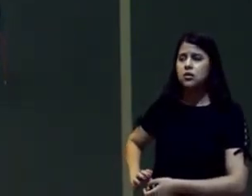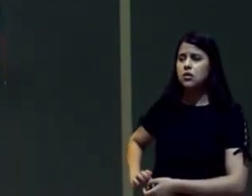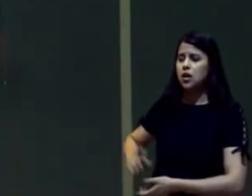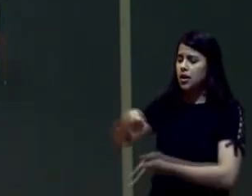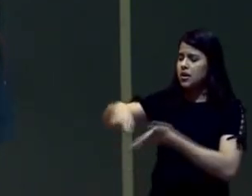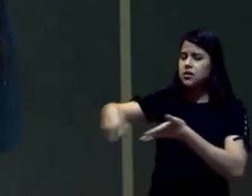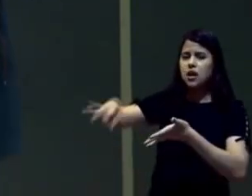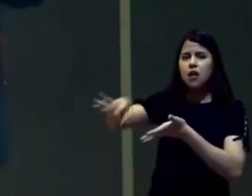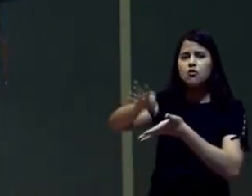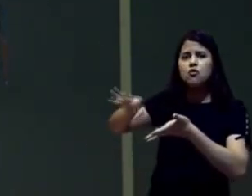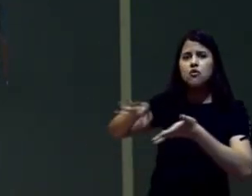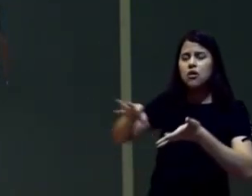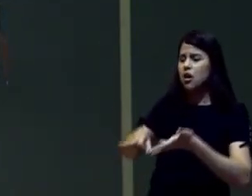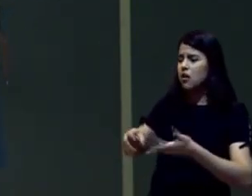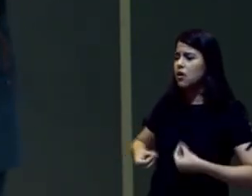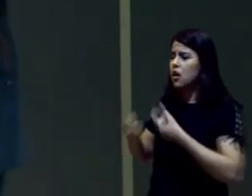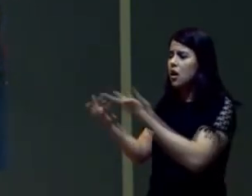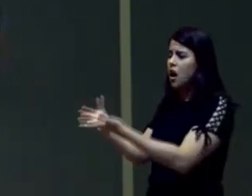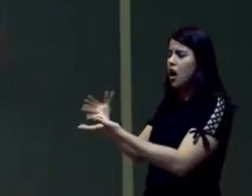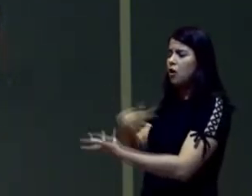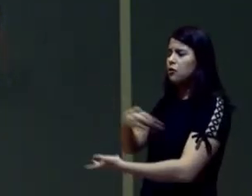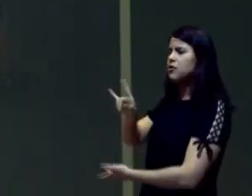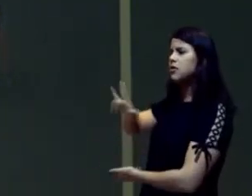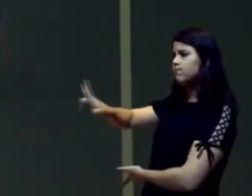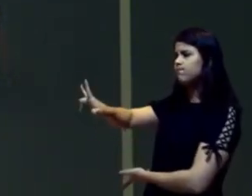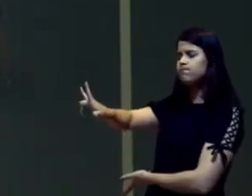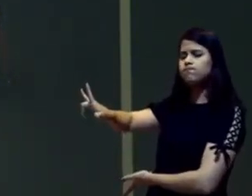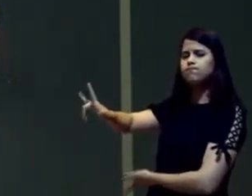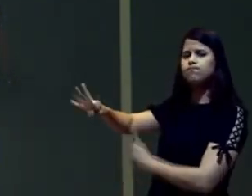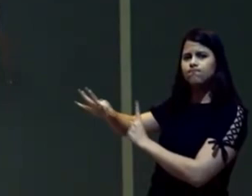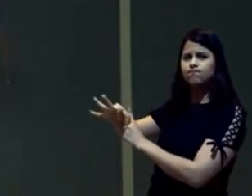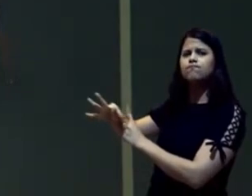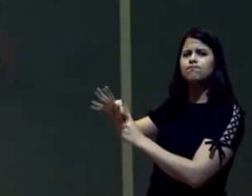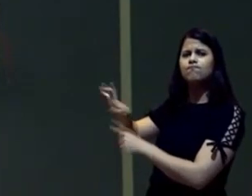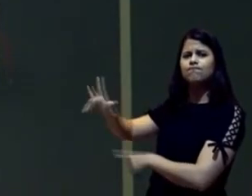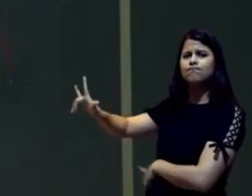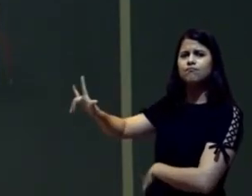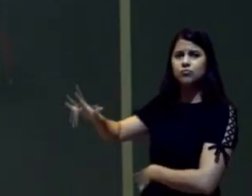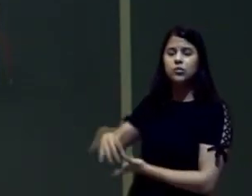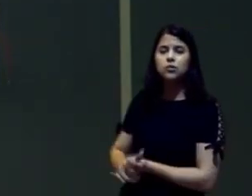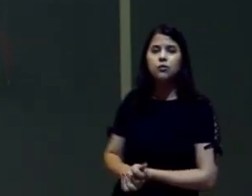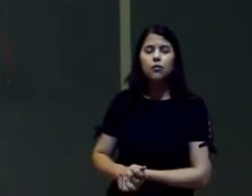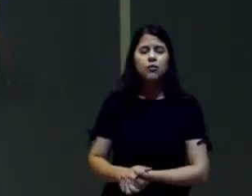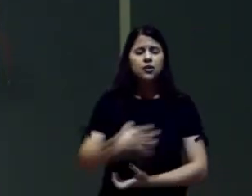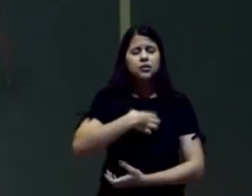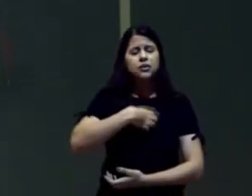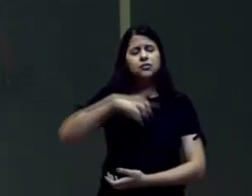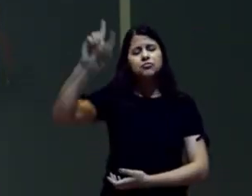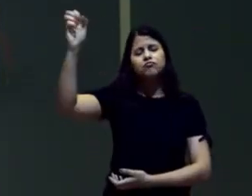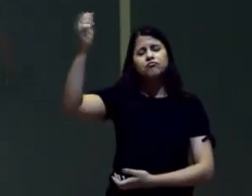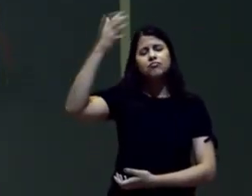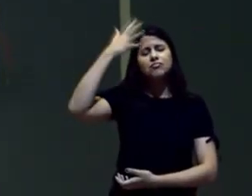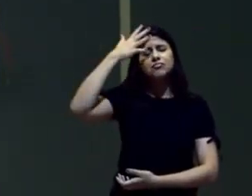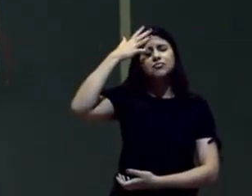Timóteo, ao amado filho Timóteo. Oh glória, eu sinto a graça de Deus nessa